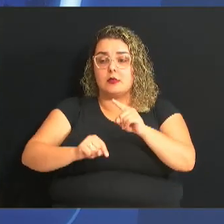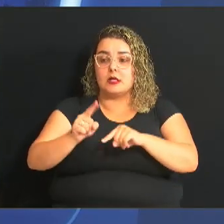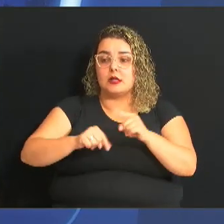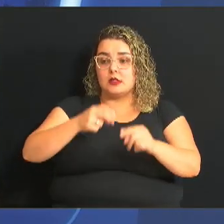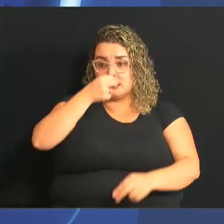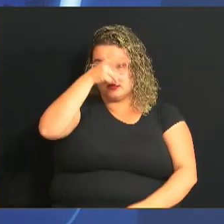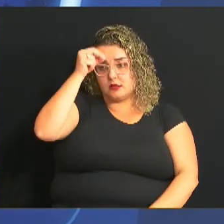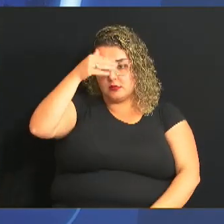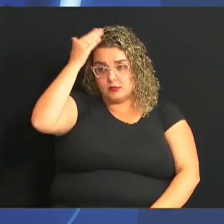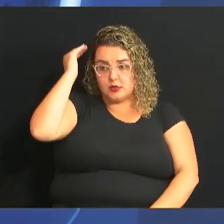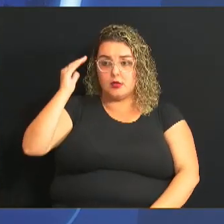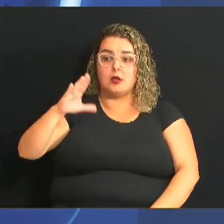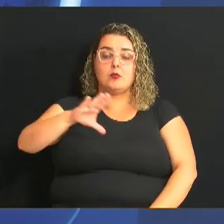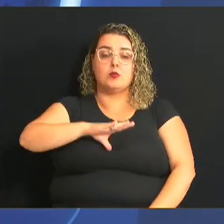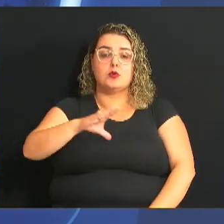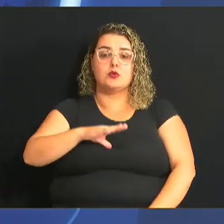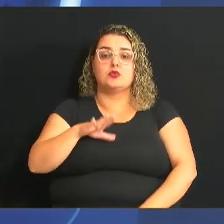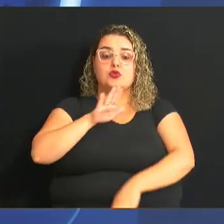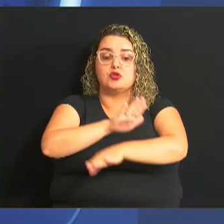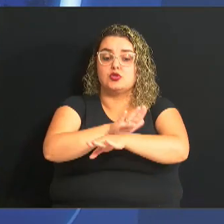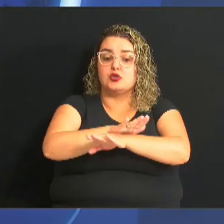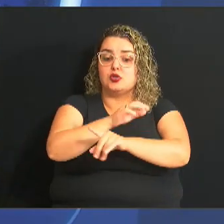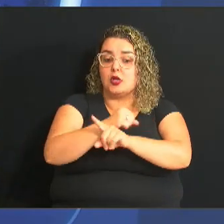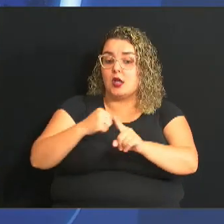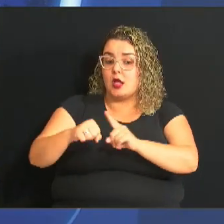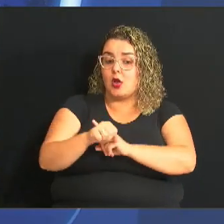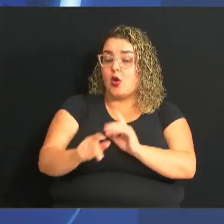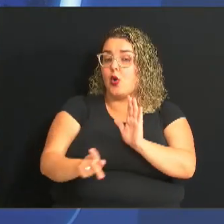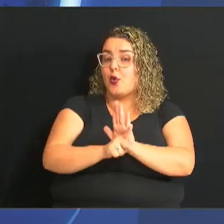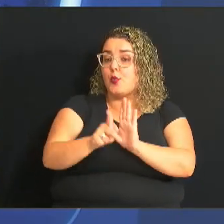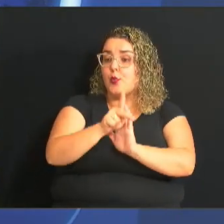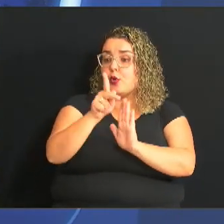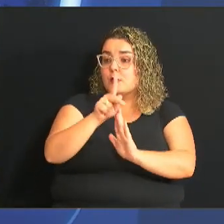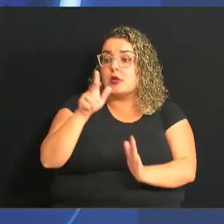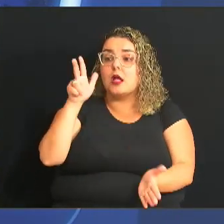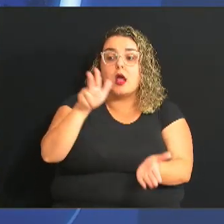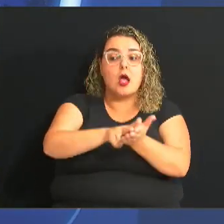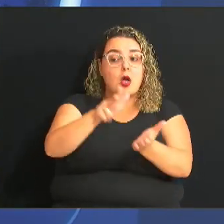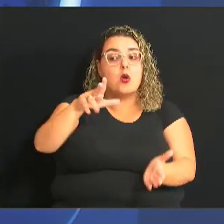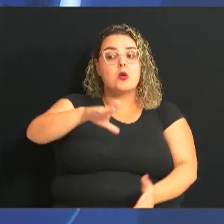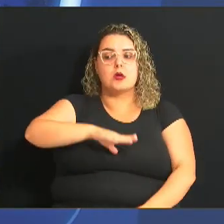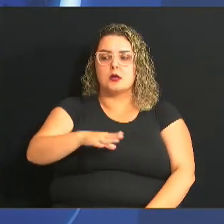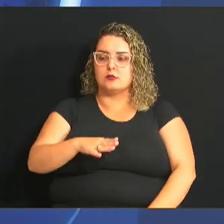Política Municipal de Assistência Social. O projeto regulamenta no município